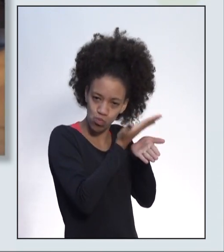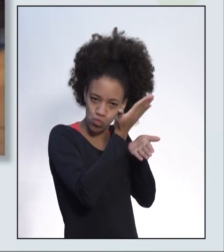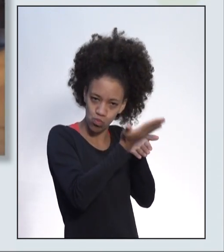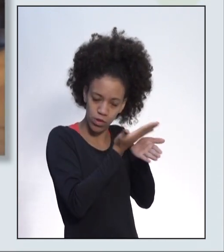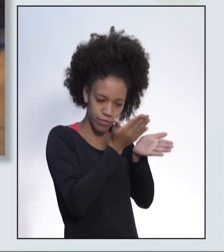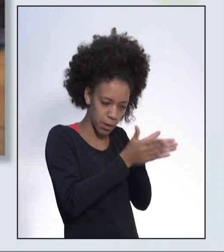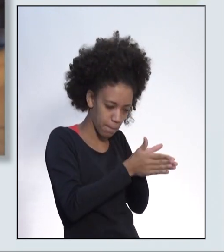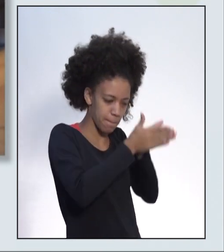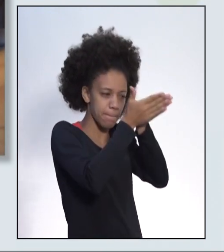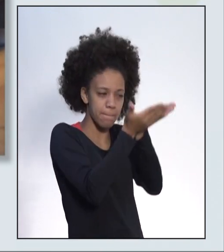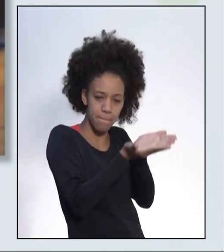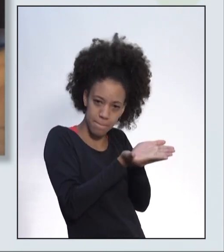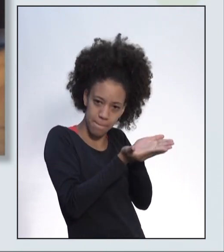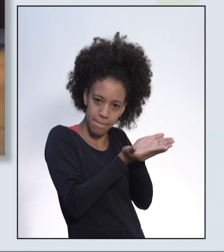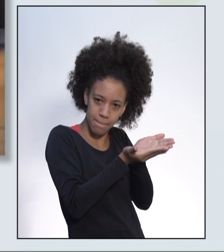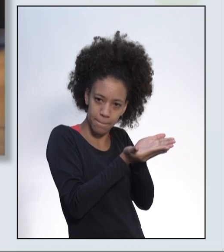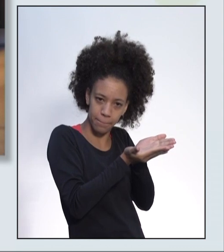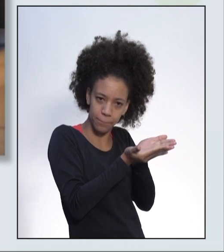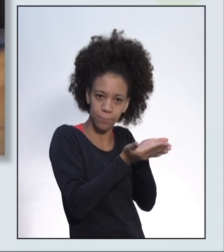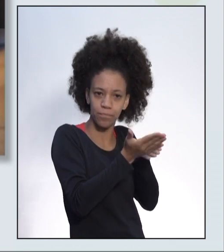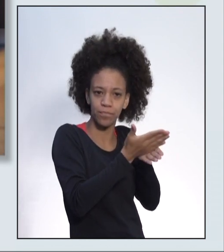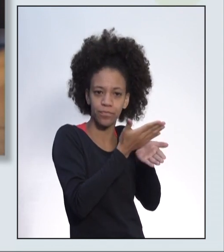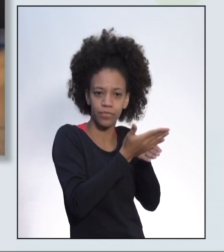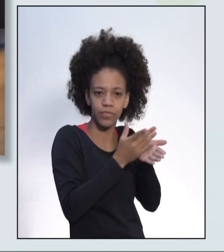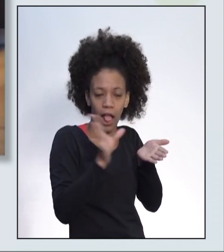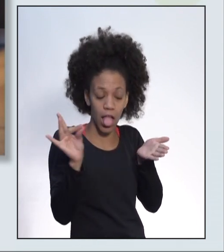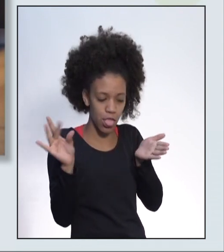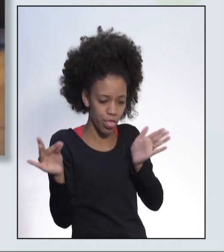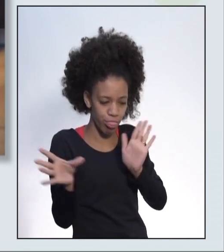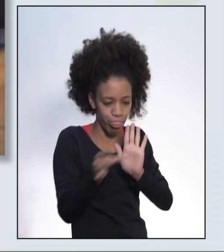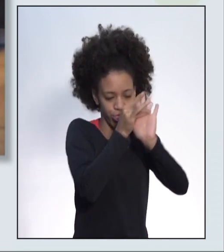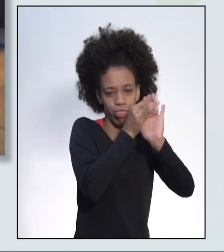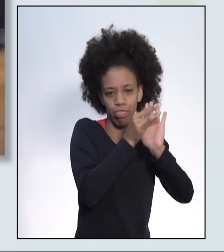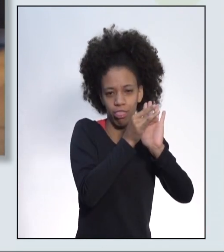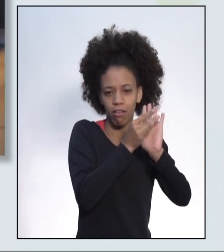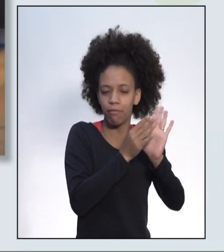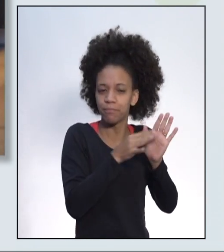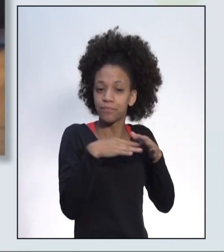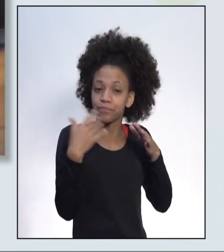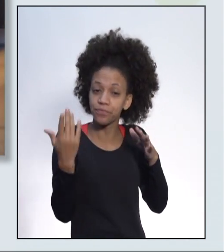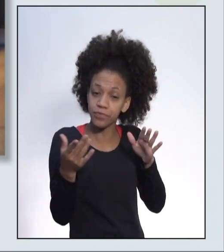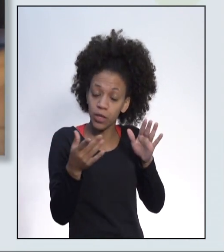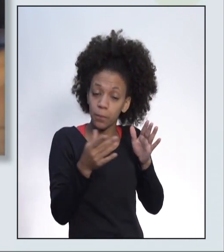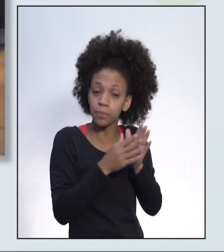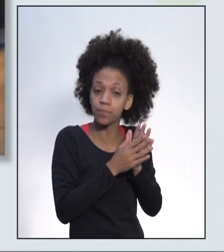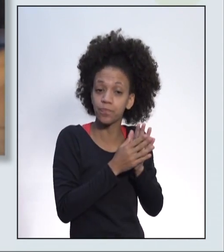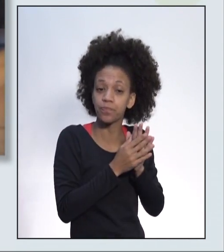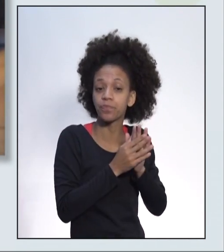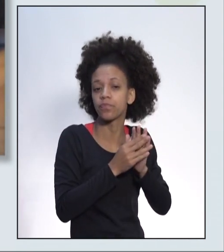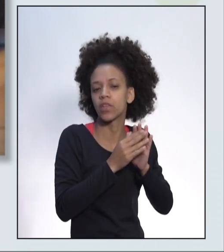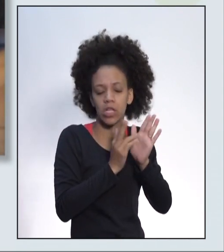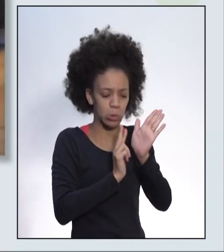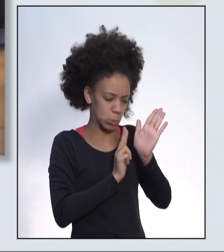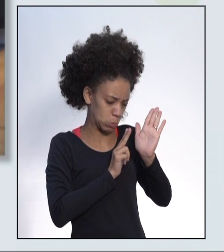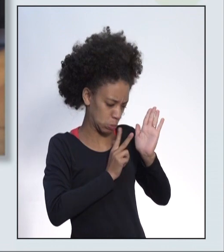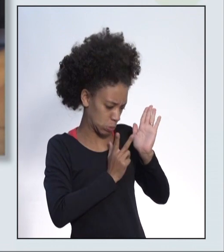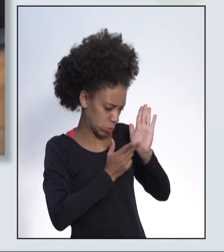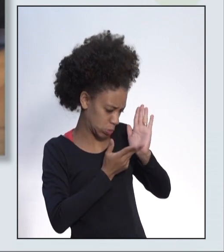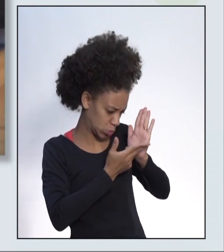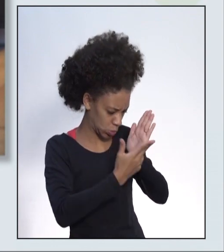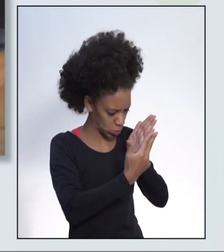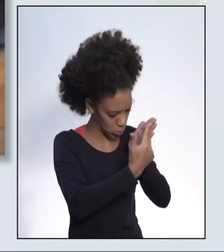aqui. Essa colinha que estava aqui em volta. Então, eu coloquei aqui, cortei umas letras